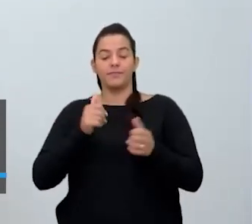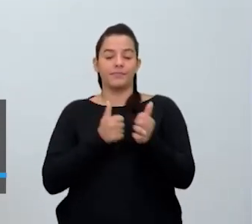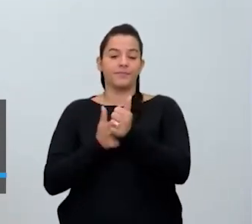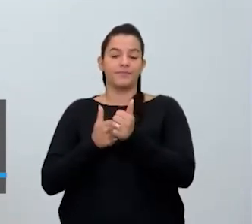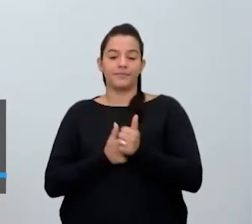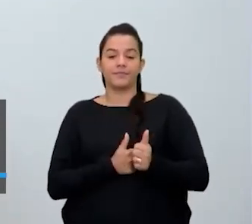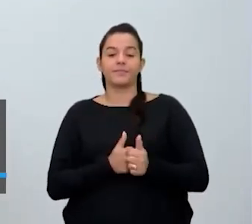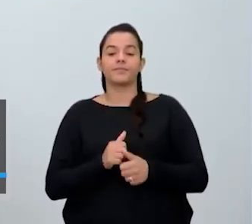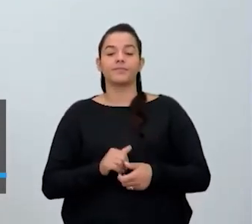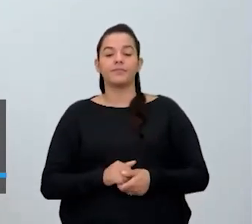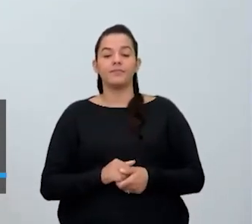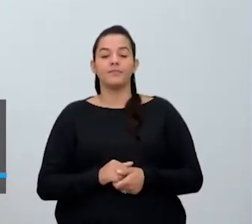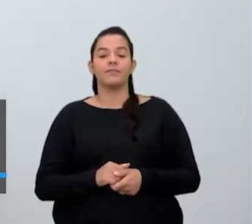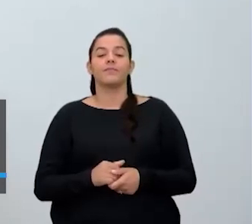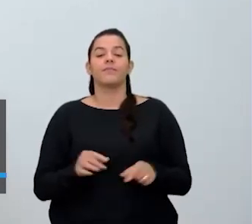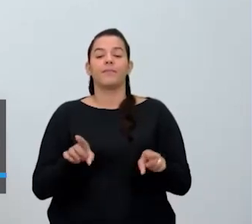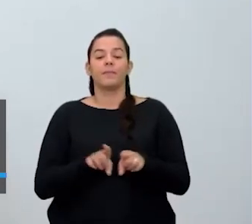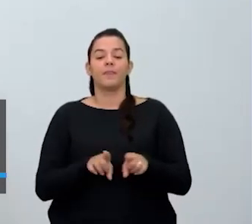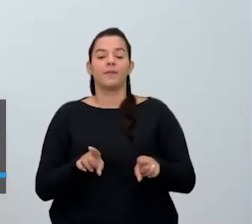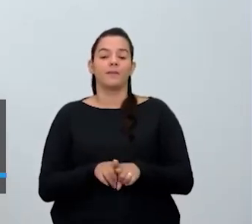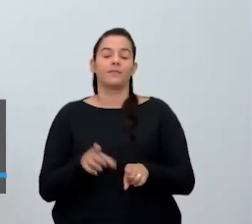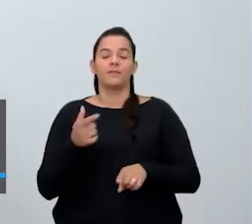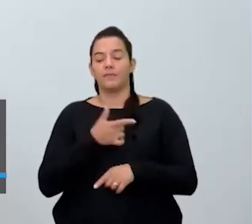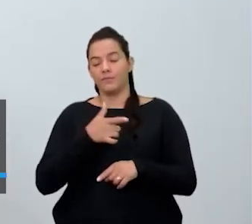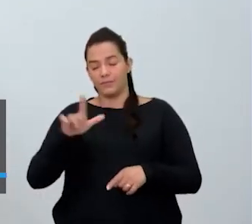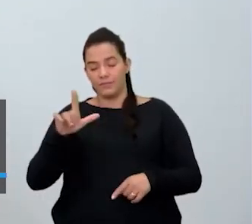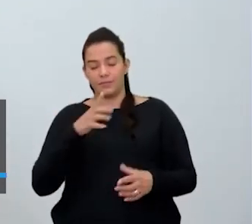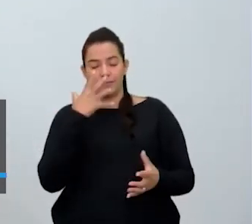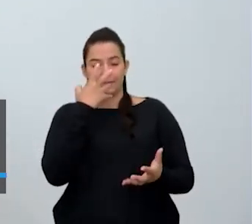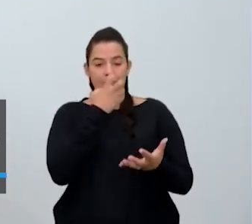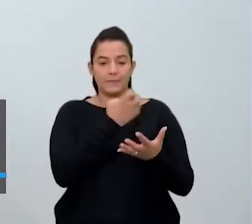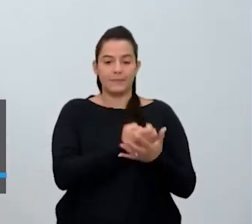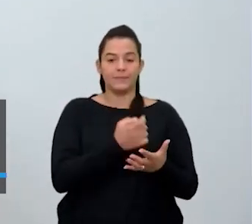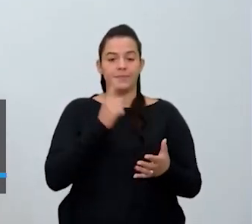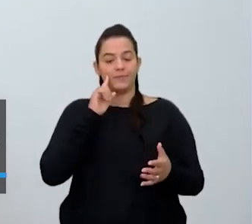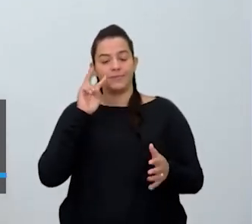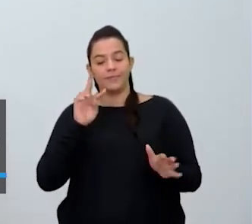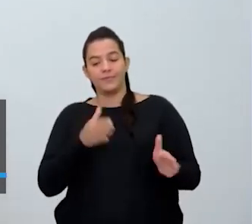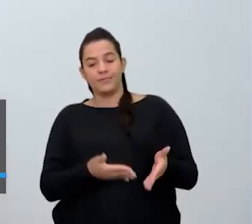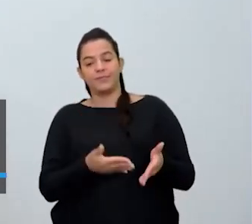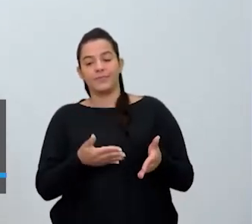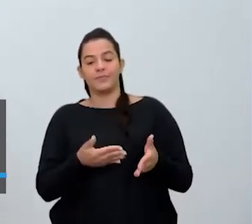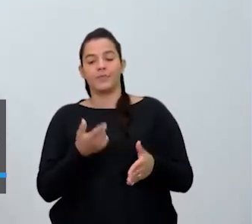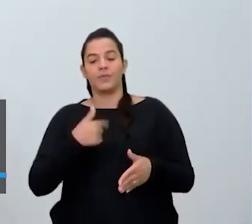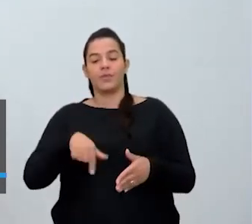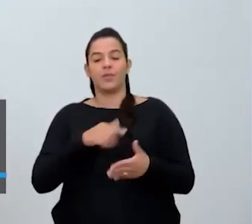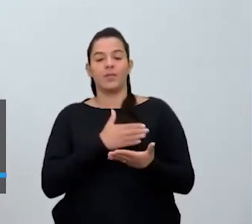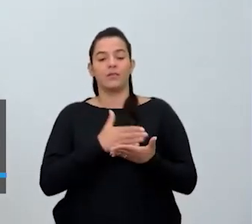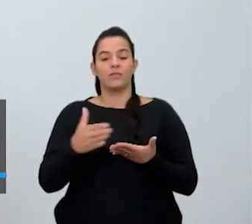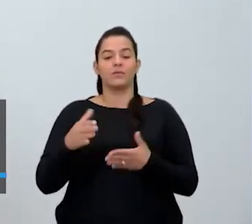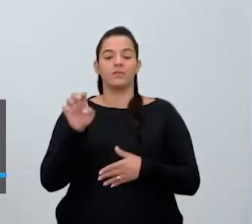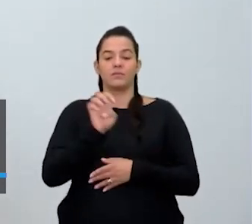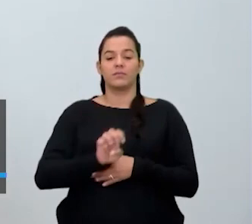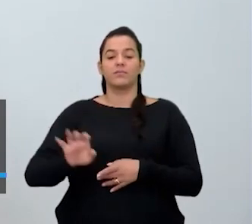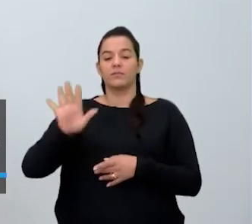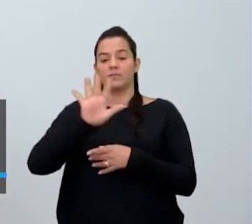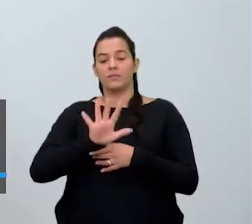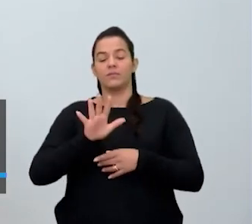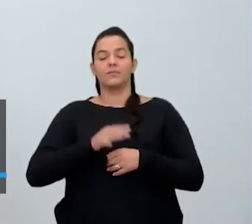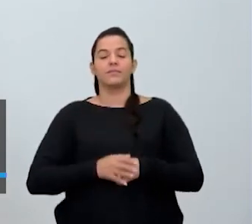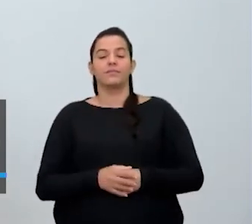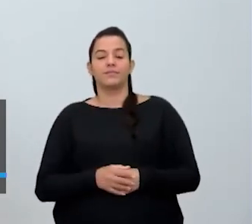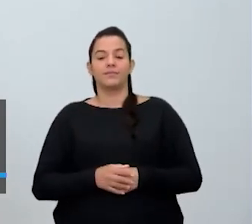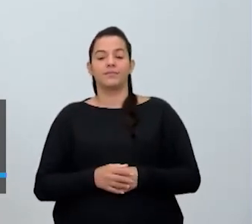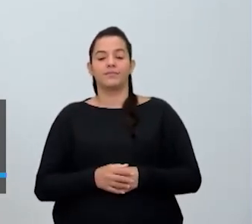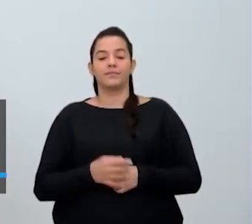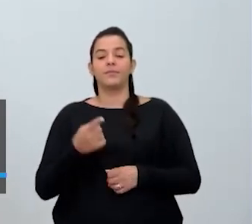que me chama a atenção também, embora a conversa esteja centrada nesse início na Europa,